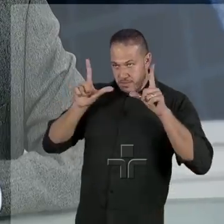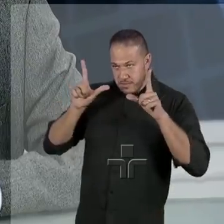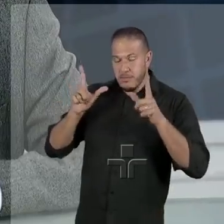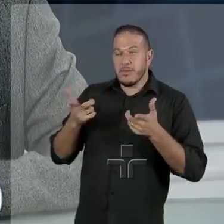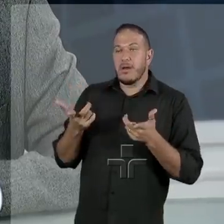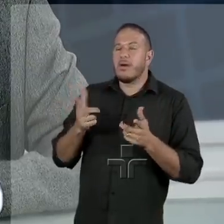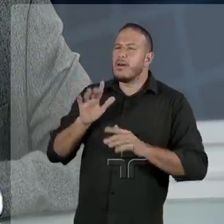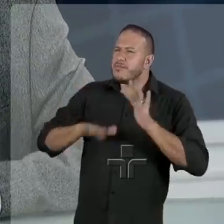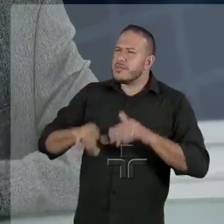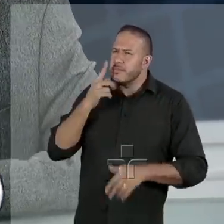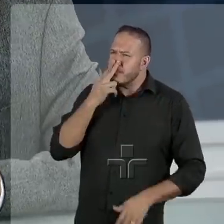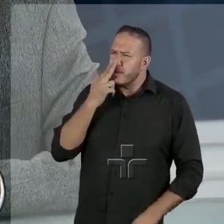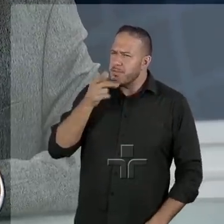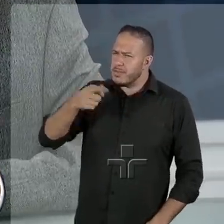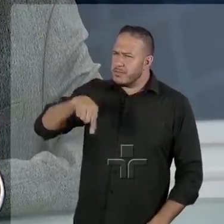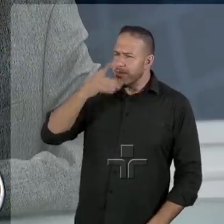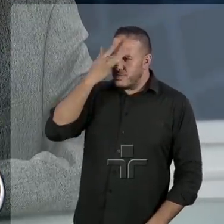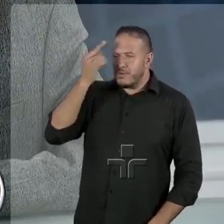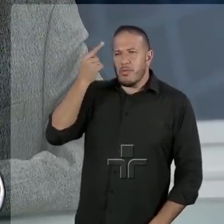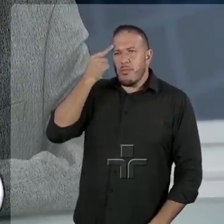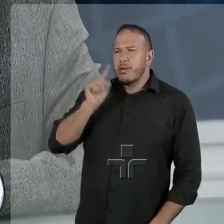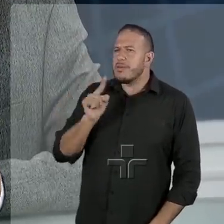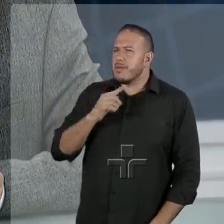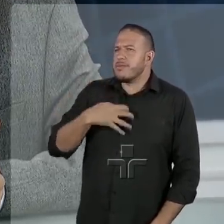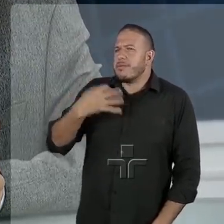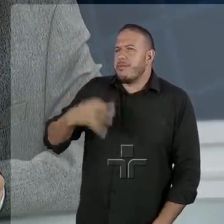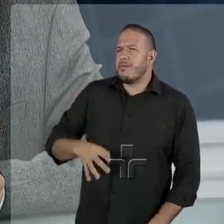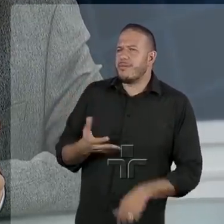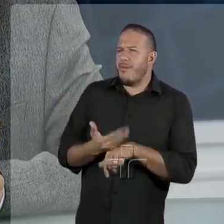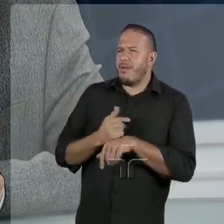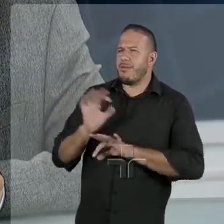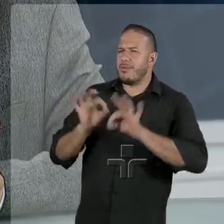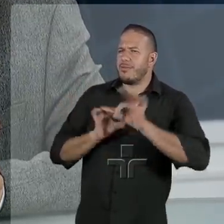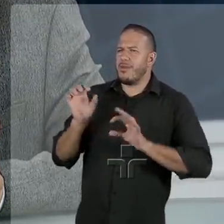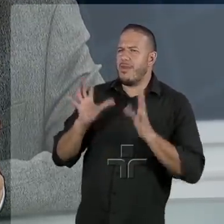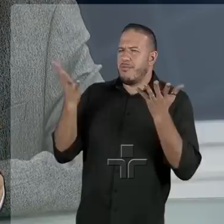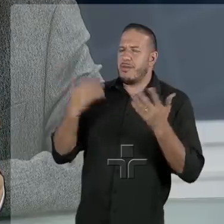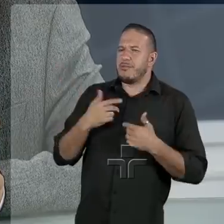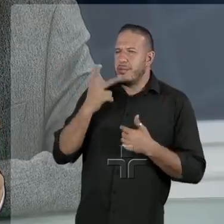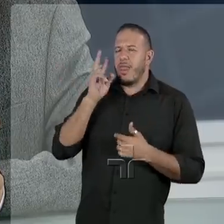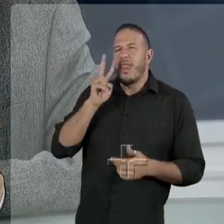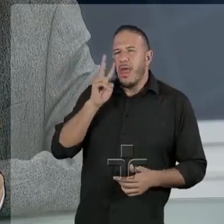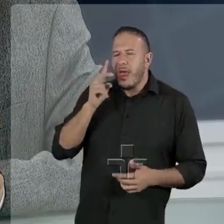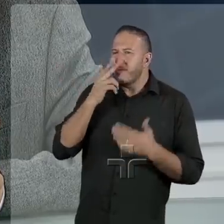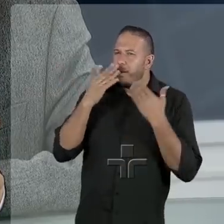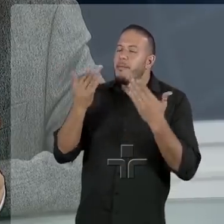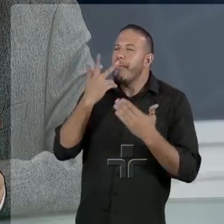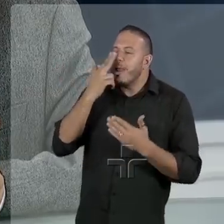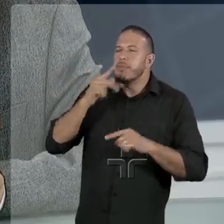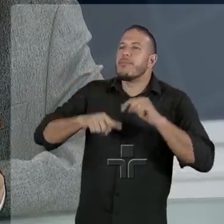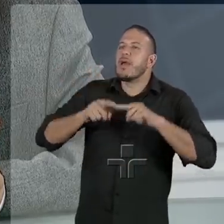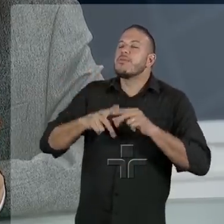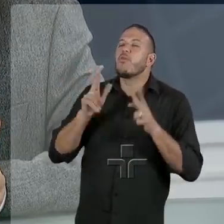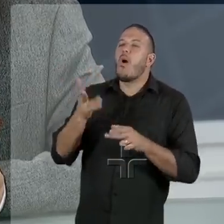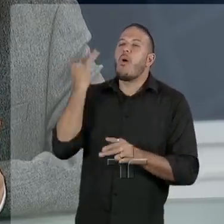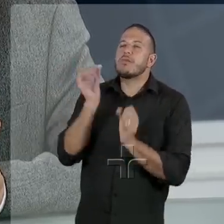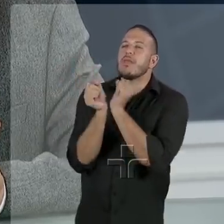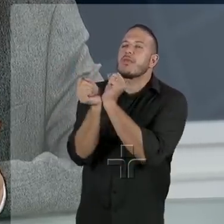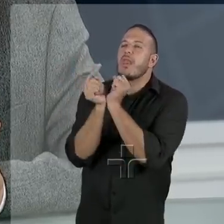impressão de que, aparentemente, as pessoas não pensaram direito. A imagem lembra claramente mercado de escravo,